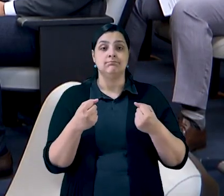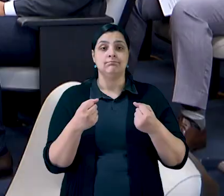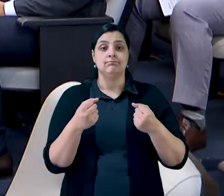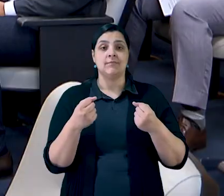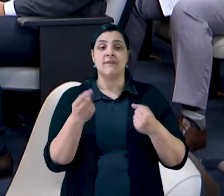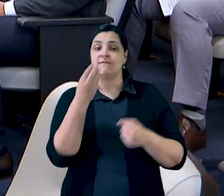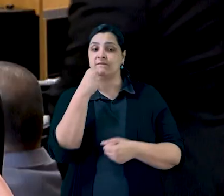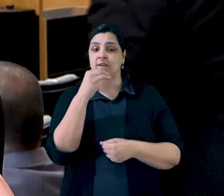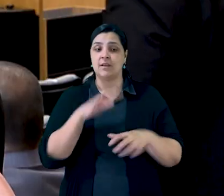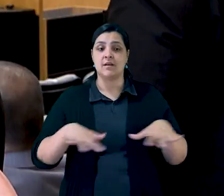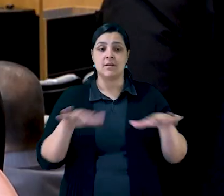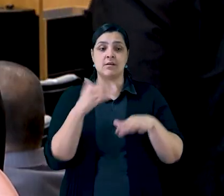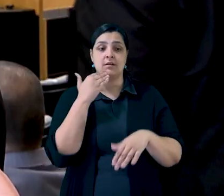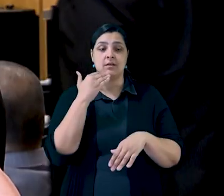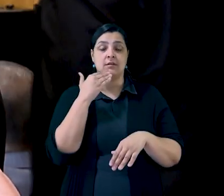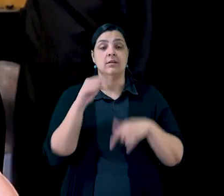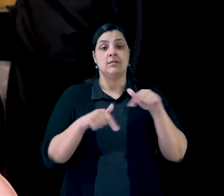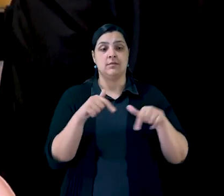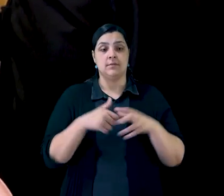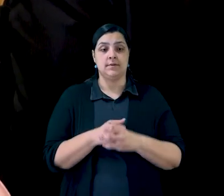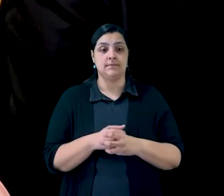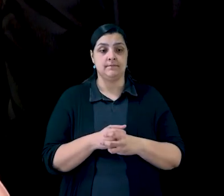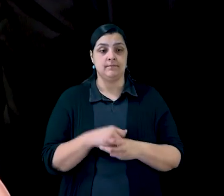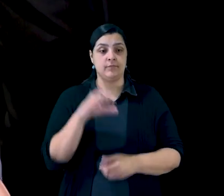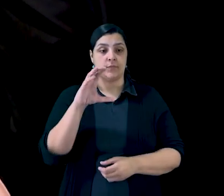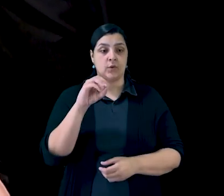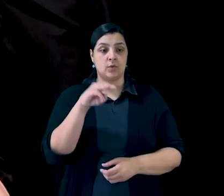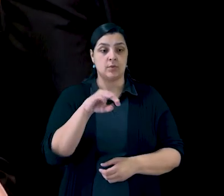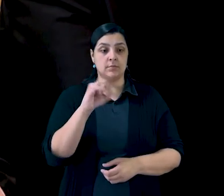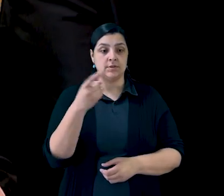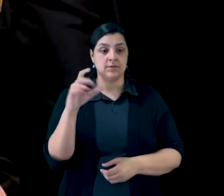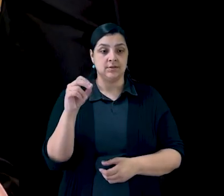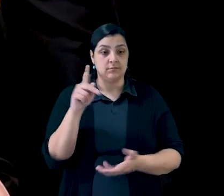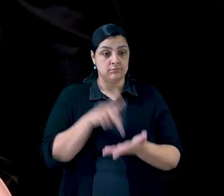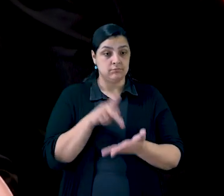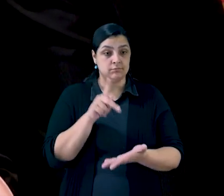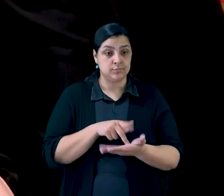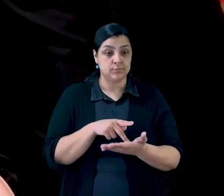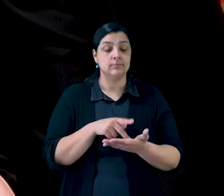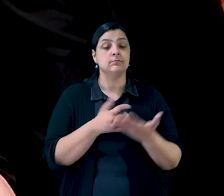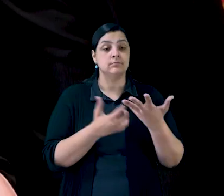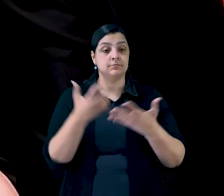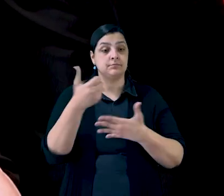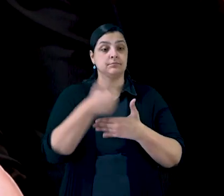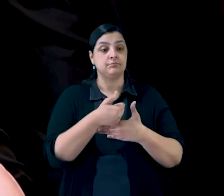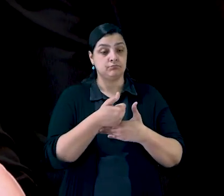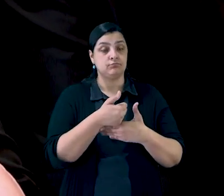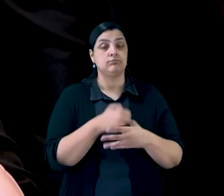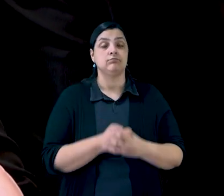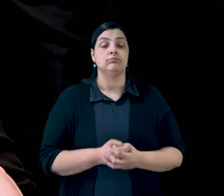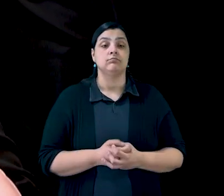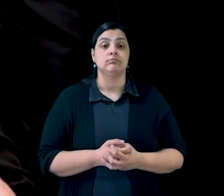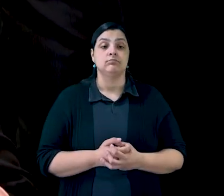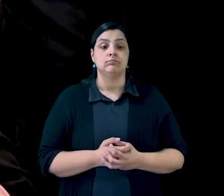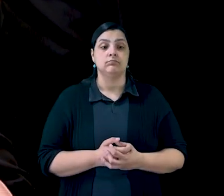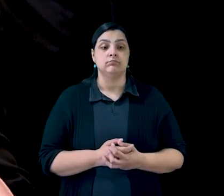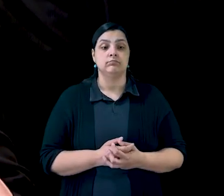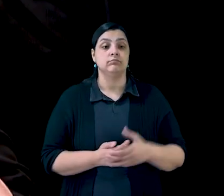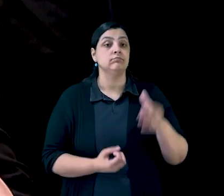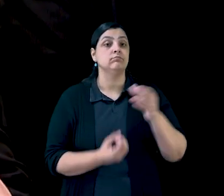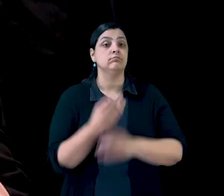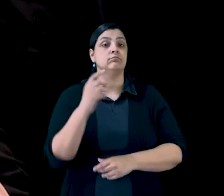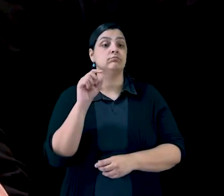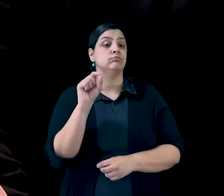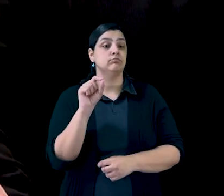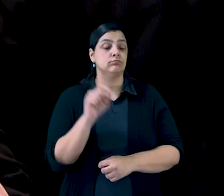precarização do trabalho. O trabalhador comissionista, como é originado na súmula, ele